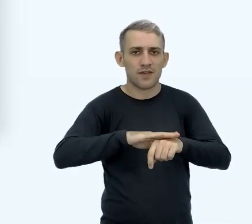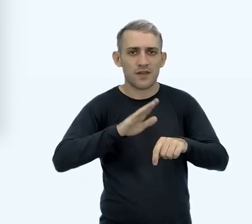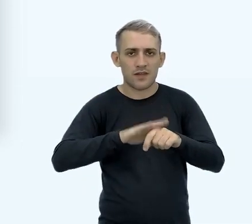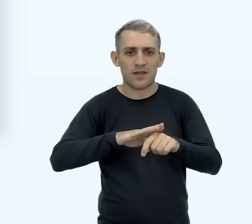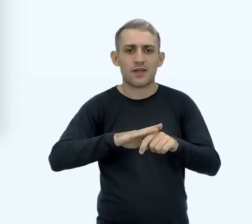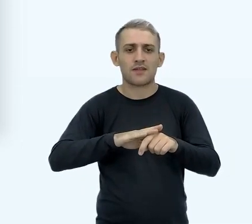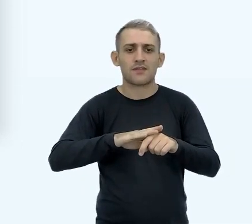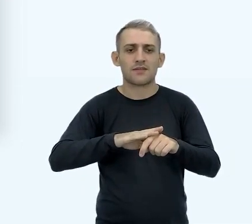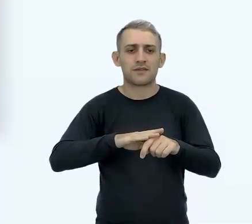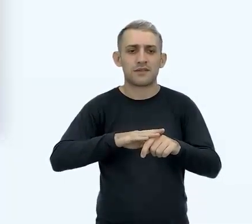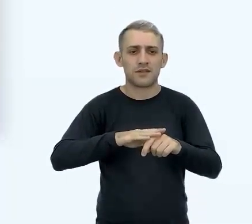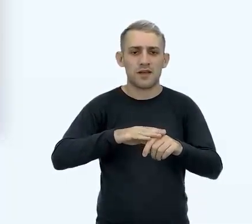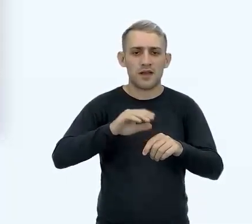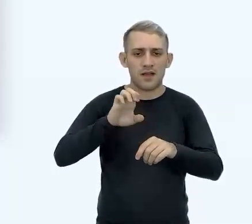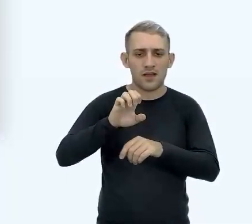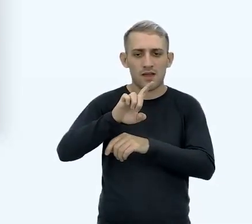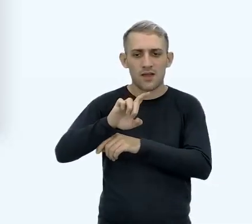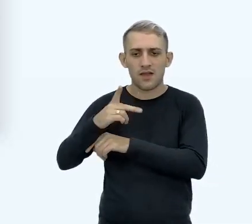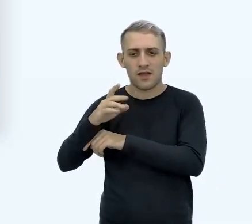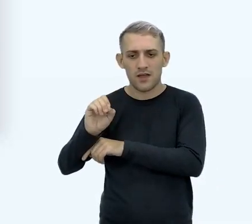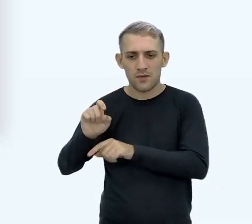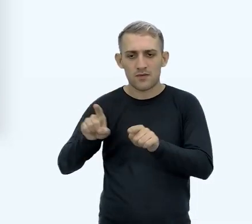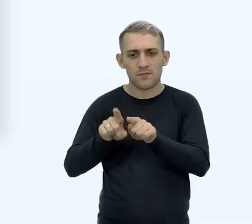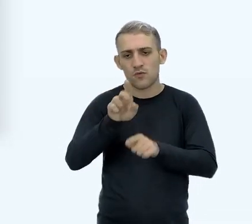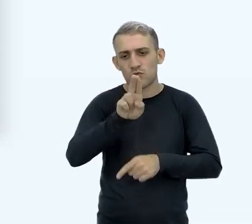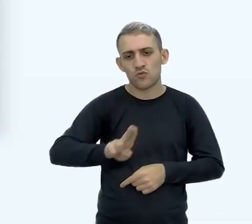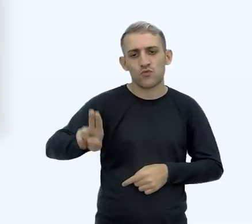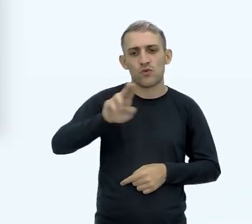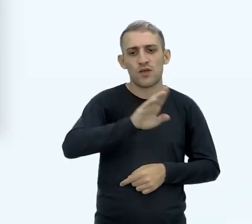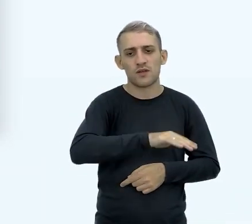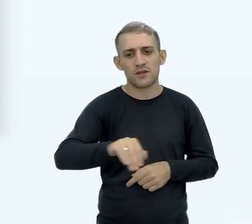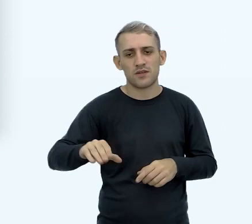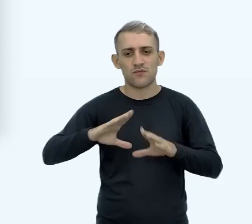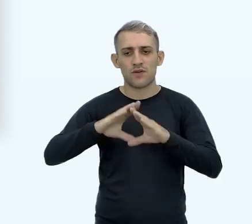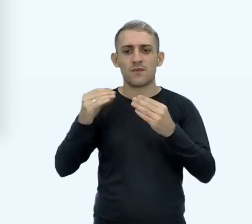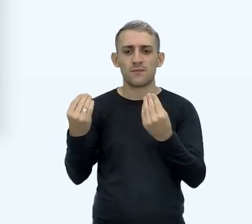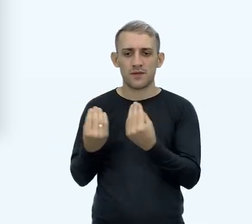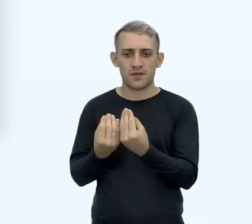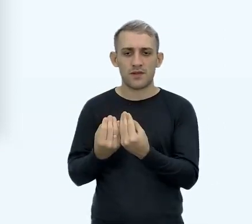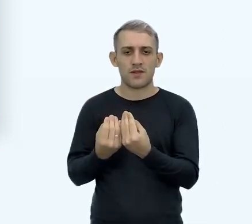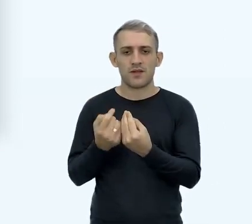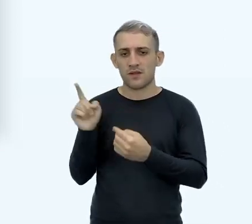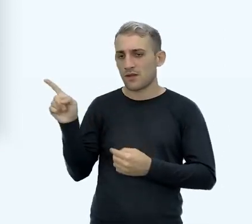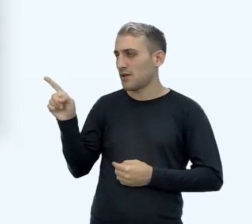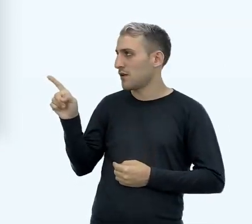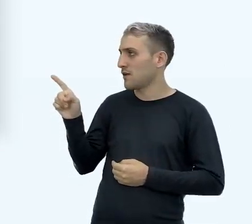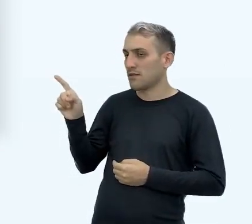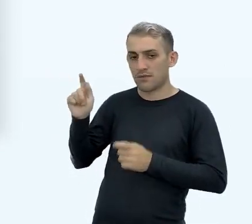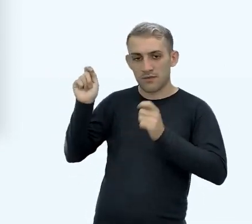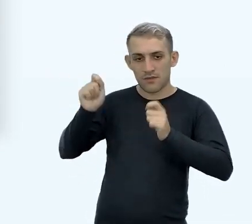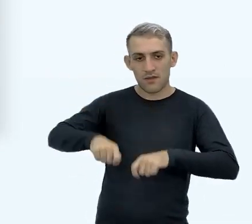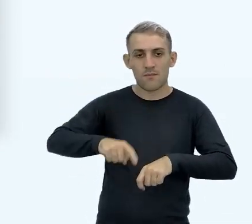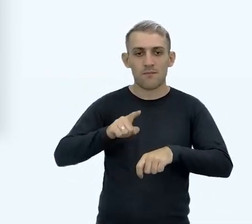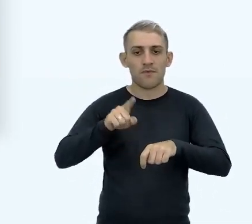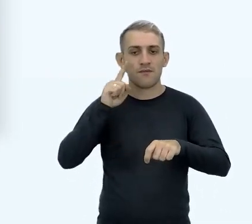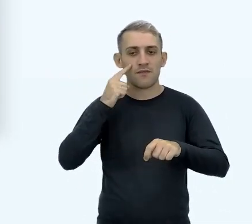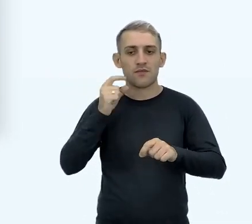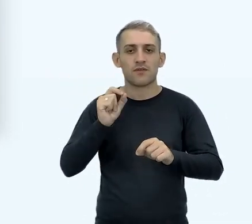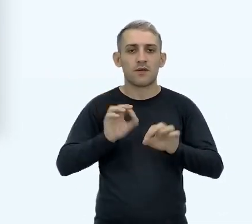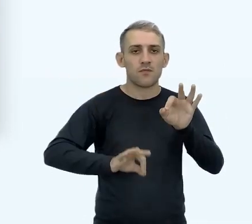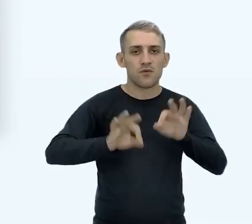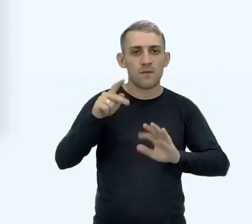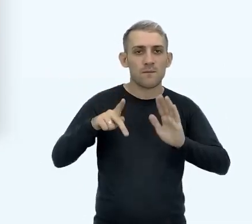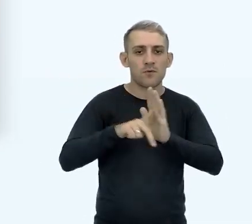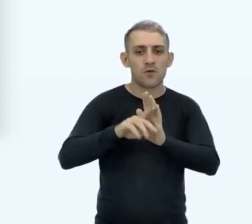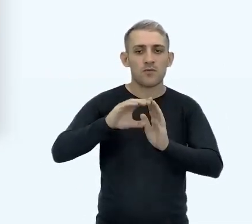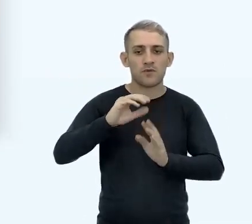aplicados na Expo e utilizados pelas crianças, pelas famílias. E aqui você pode ver a montagem do chassi realizada pelos alunos do